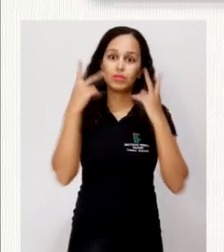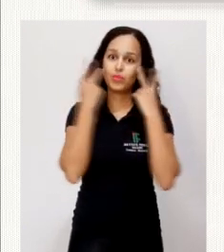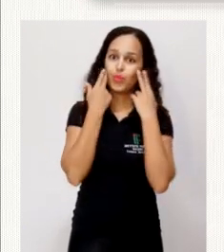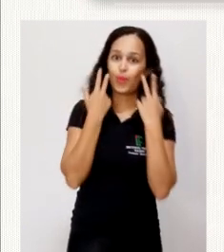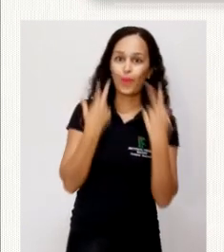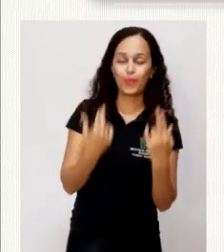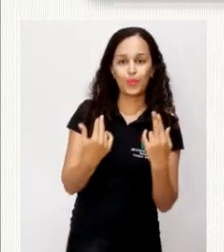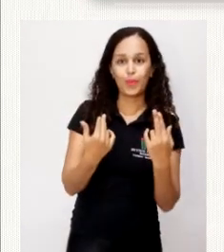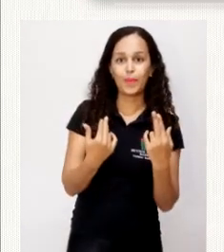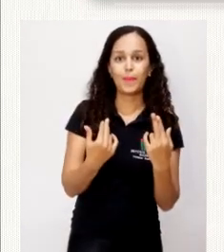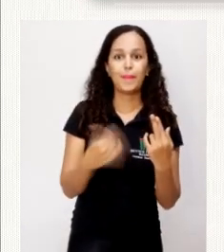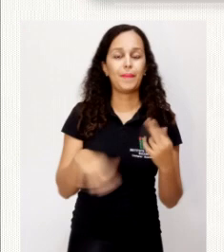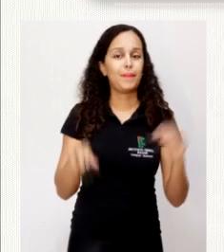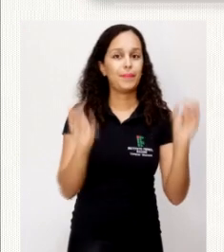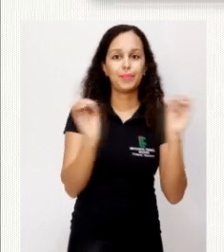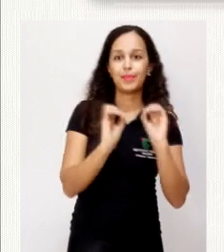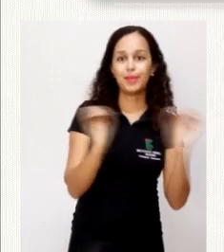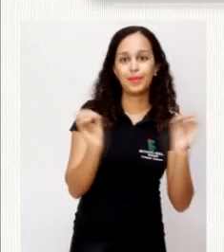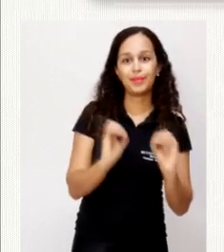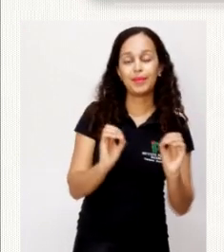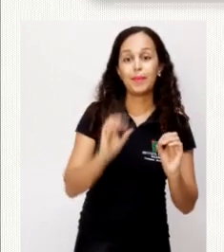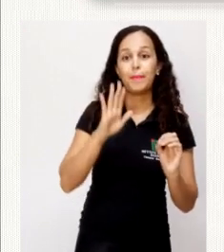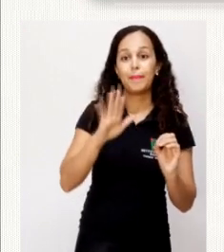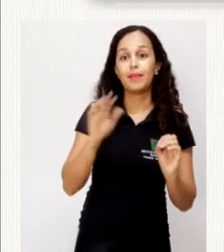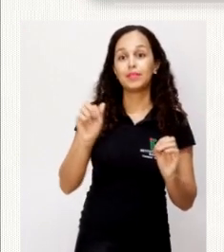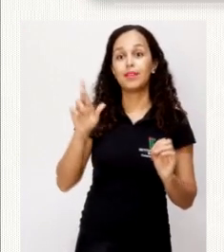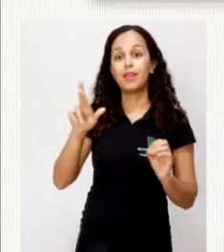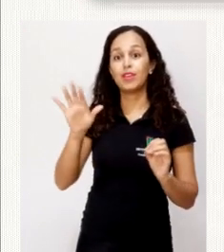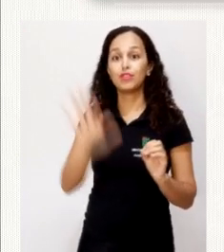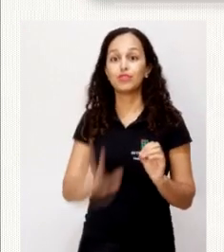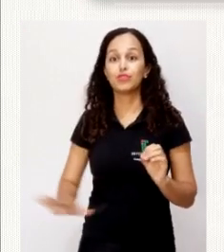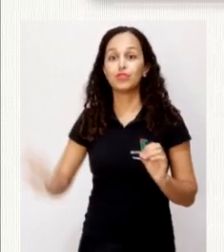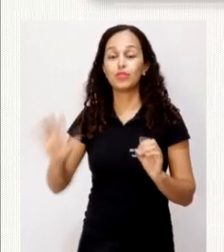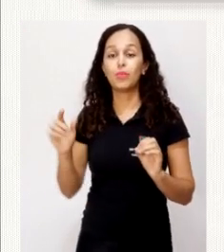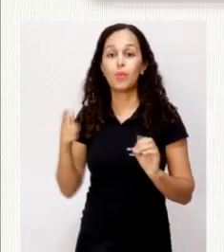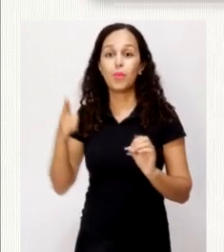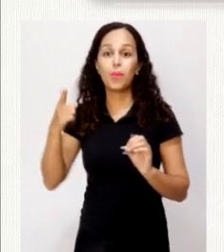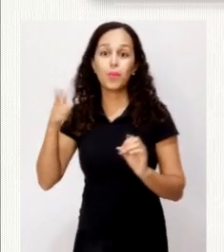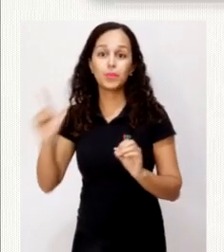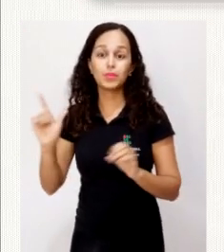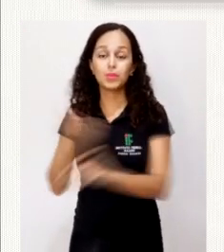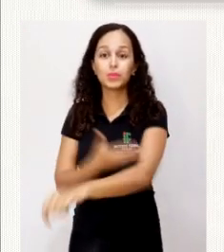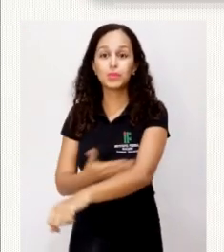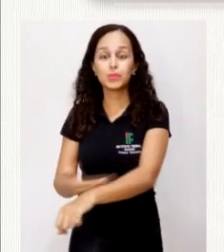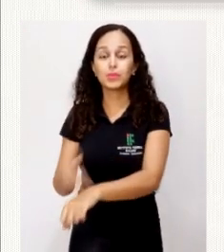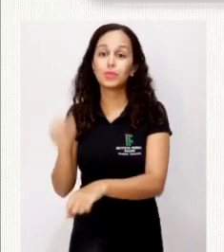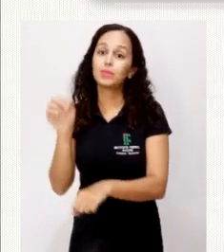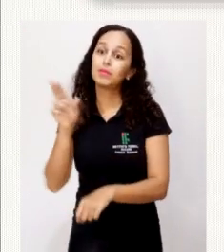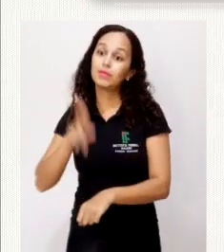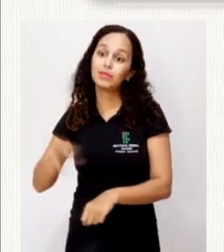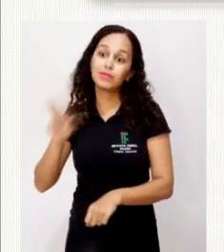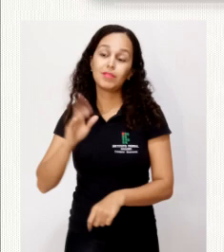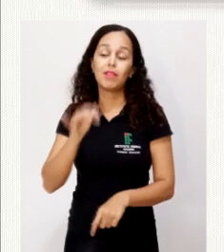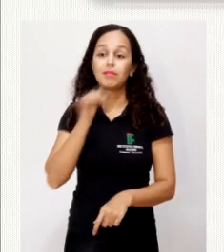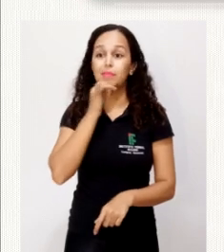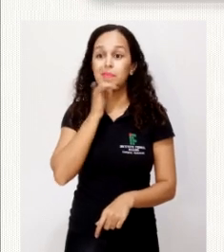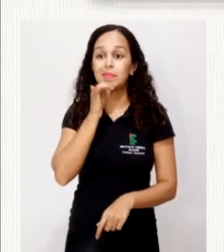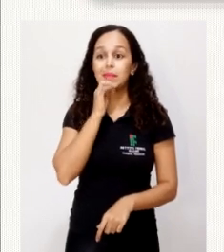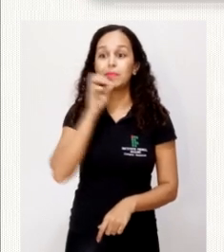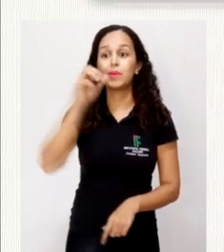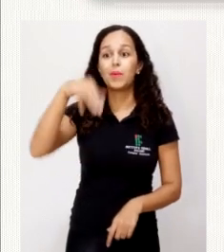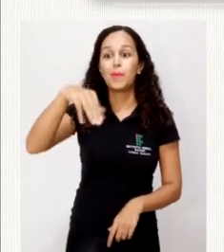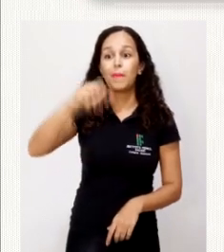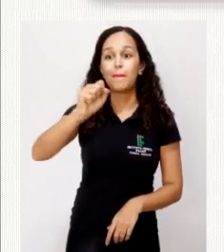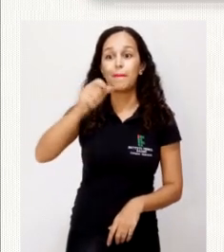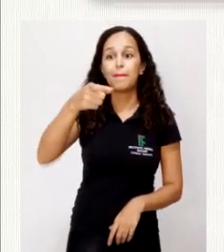região do Brasil e em outra não fazer parte da cultura do hábito alimentar. Um exemplo clássico disso é o maxixe, que faz parte